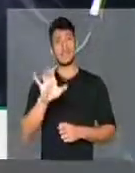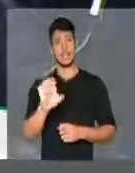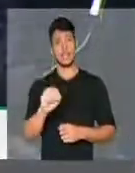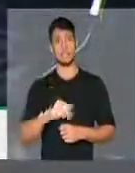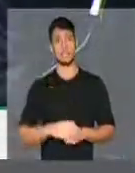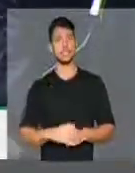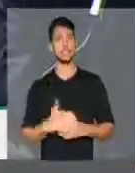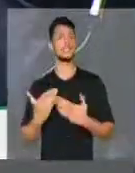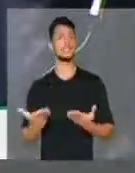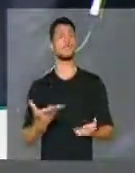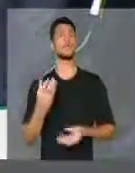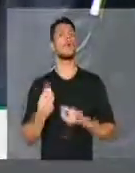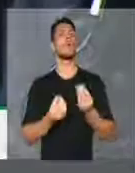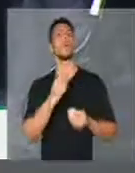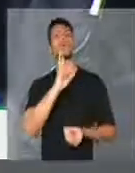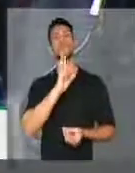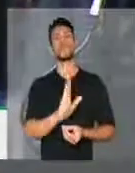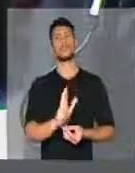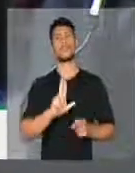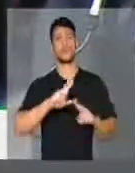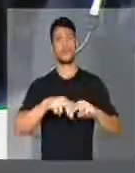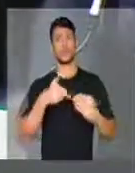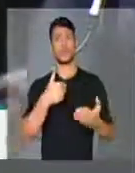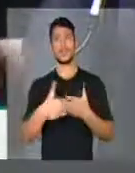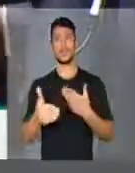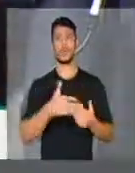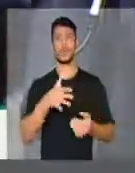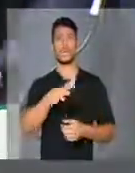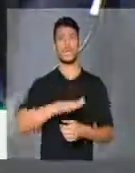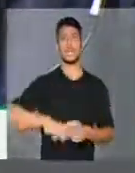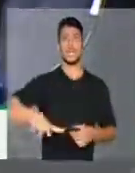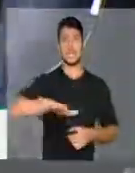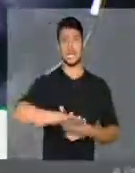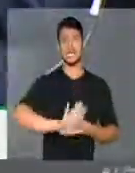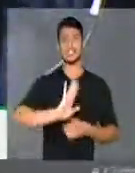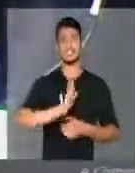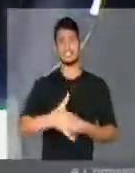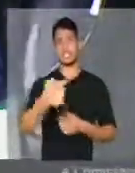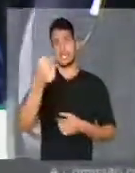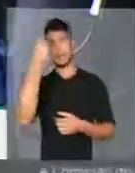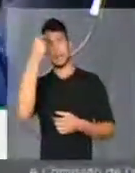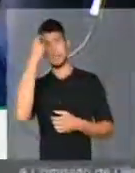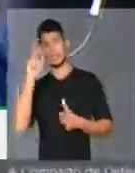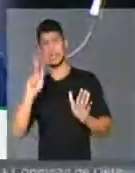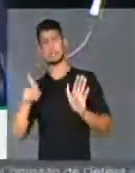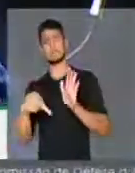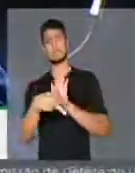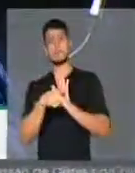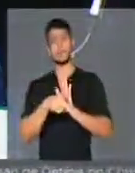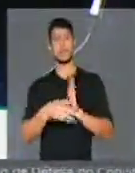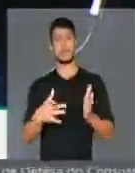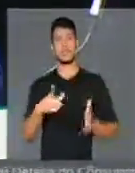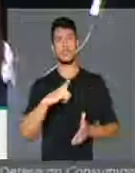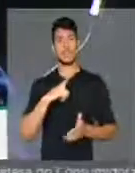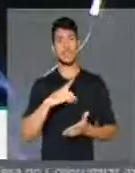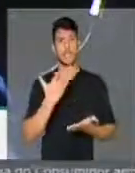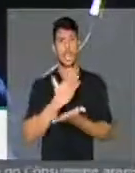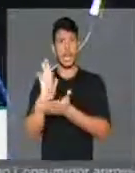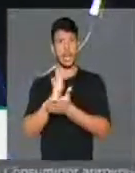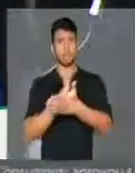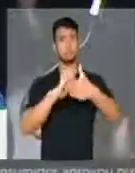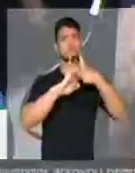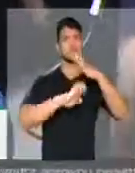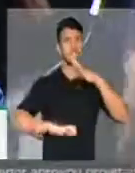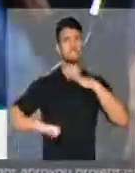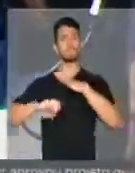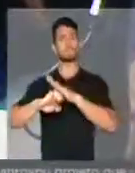Então não há justificativa, porque para qualquer área de empreendimento pensável, há muitos empreendedores, muitos